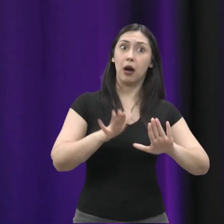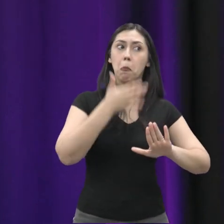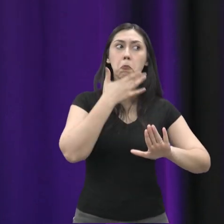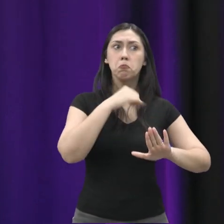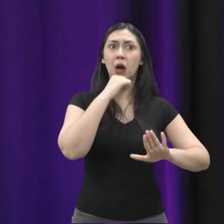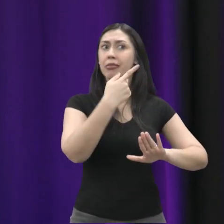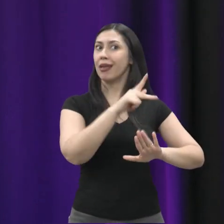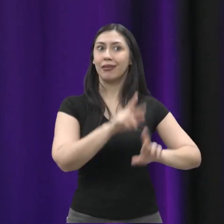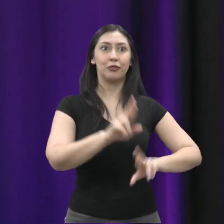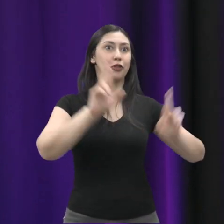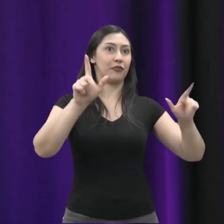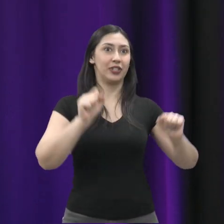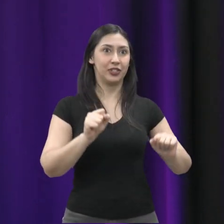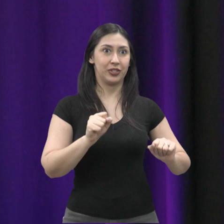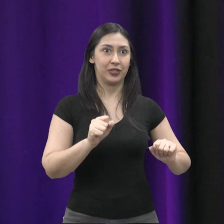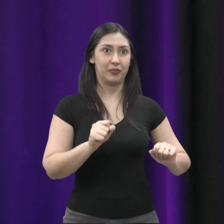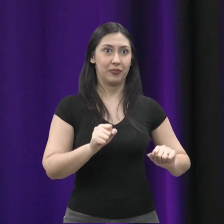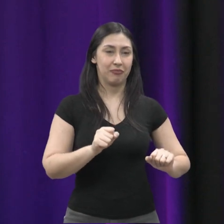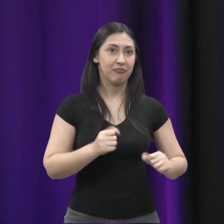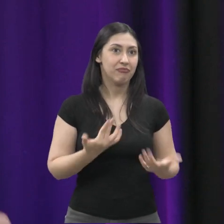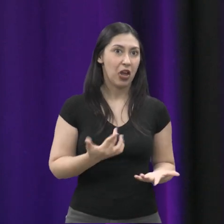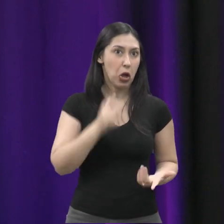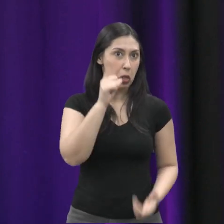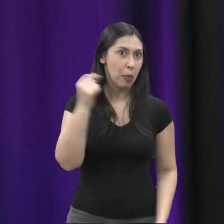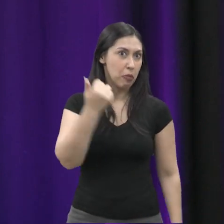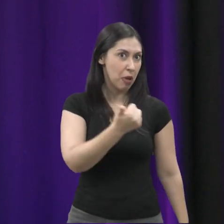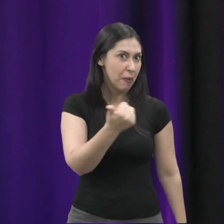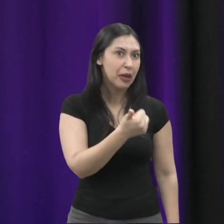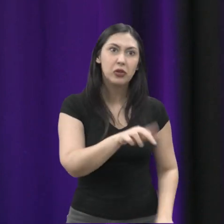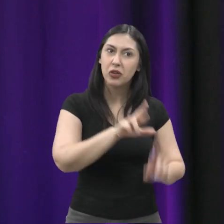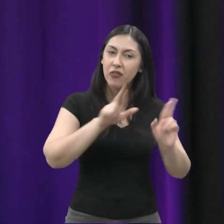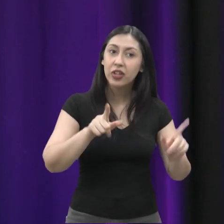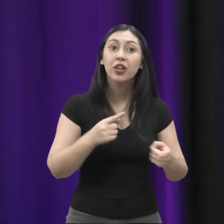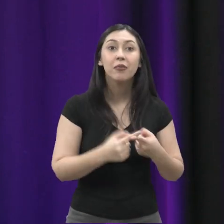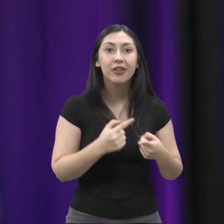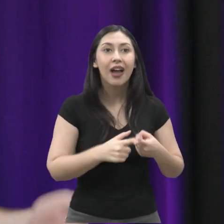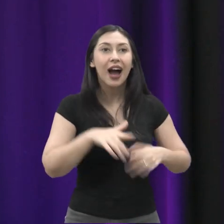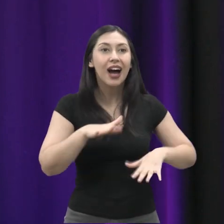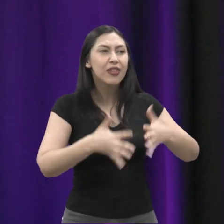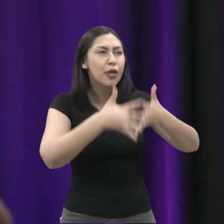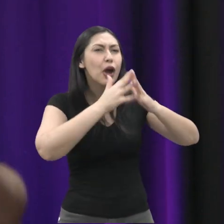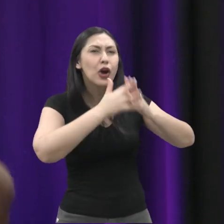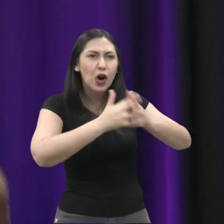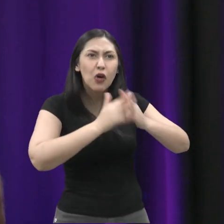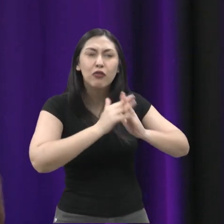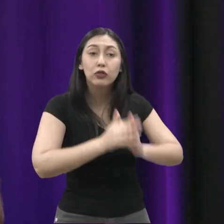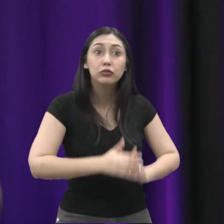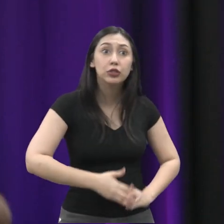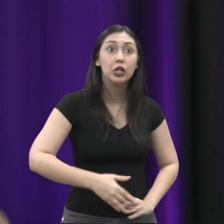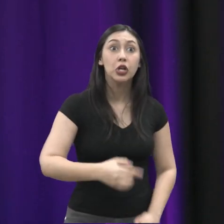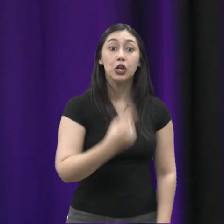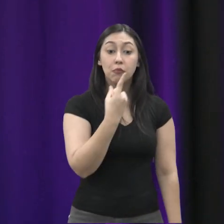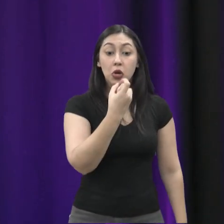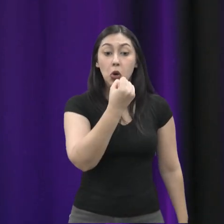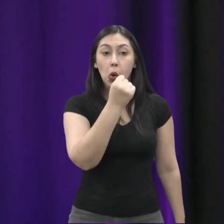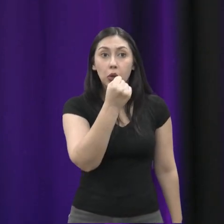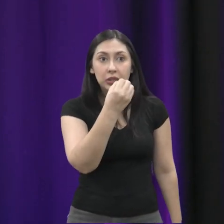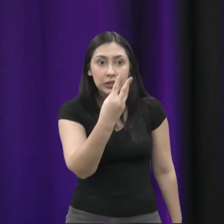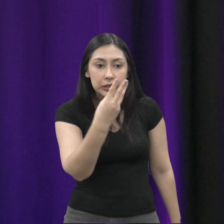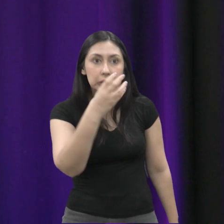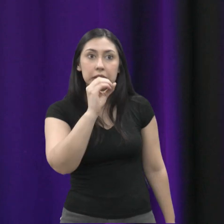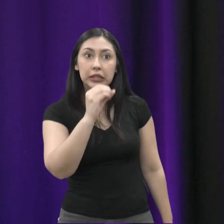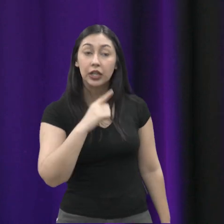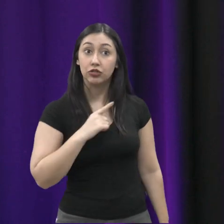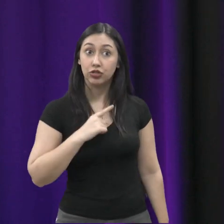seu pai. Então, quem sabe um pouquinho de história pode se confundir, porque tem um caso famoso de um jornalista assassinado em